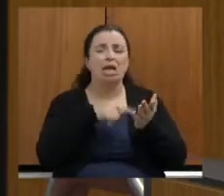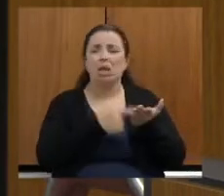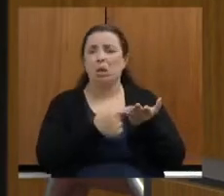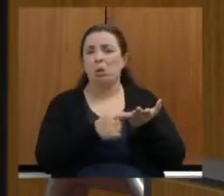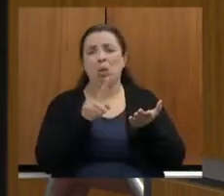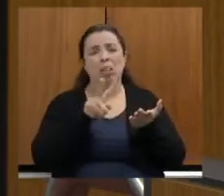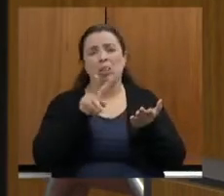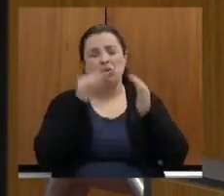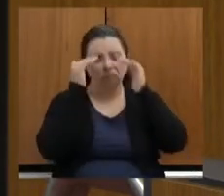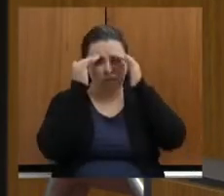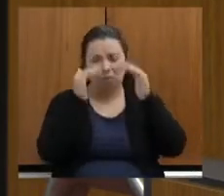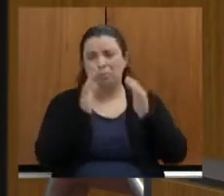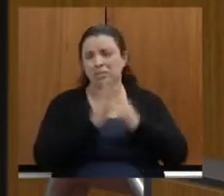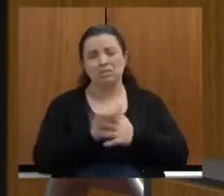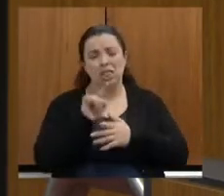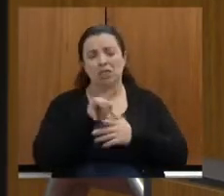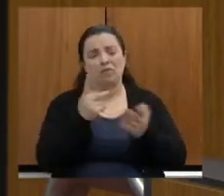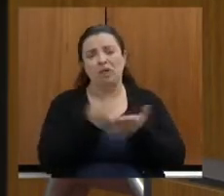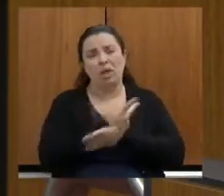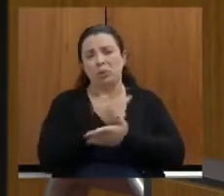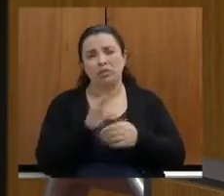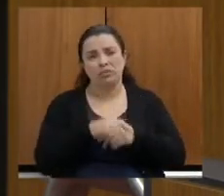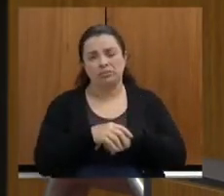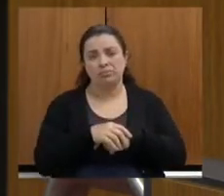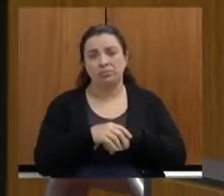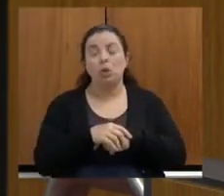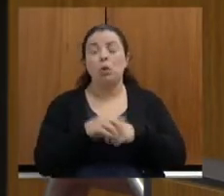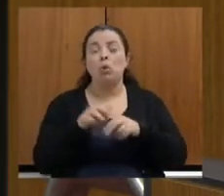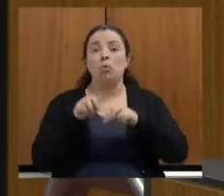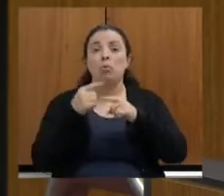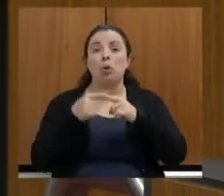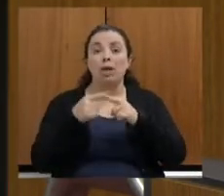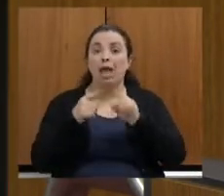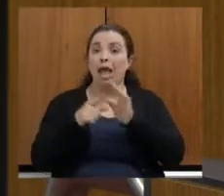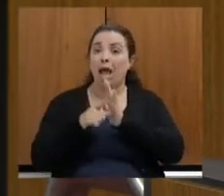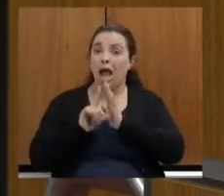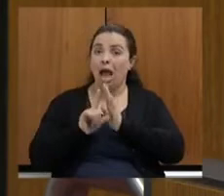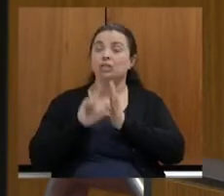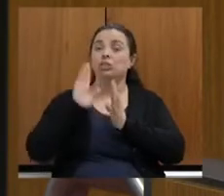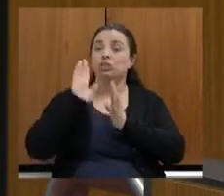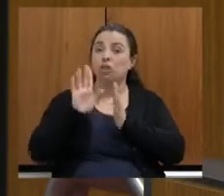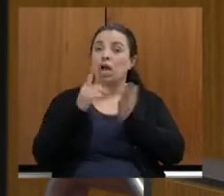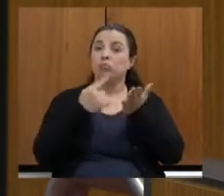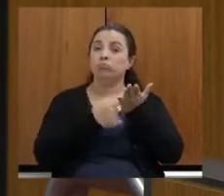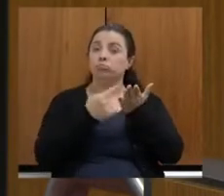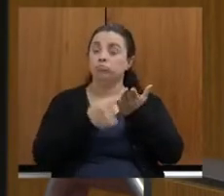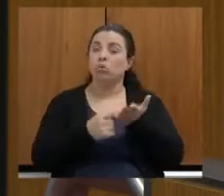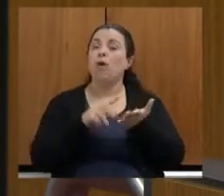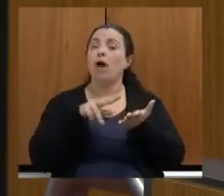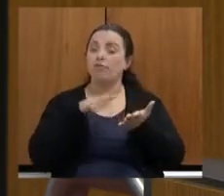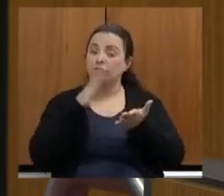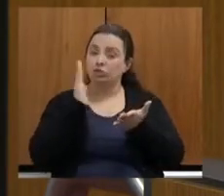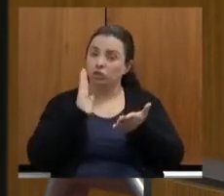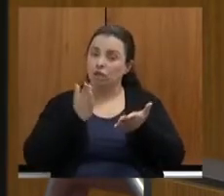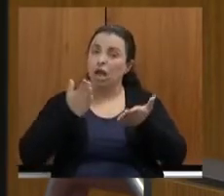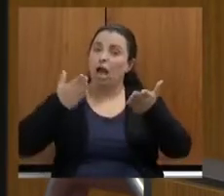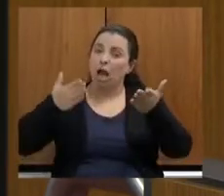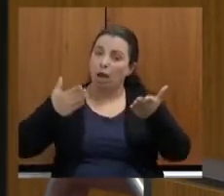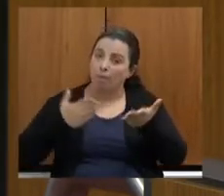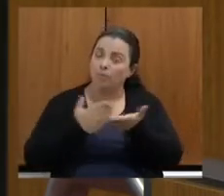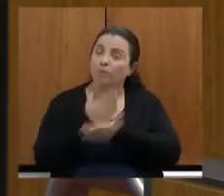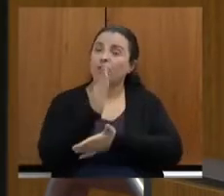se tudo que a gente acordou né E foi homologado é